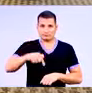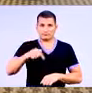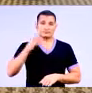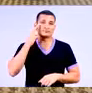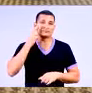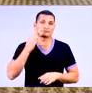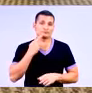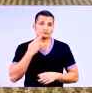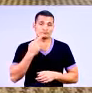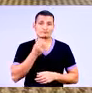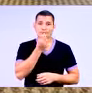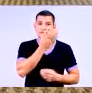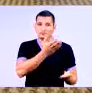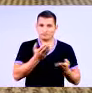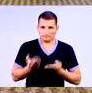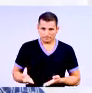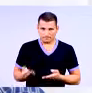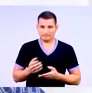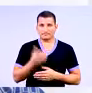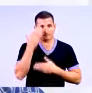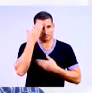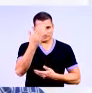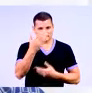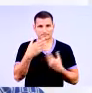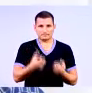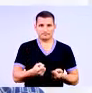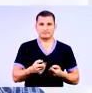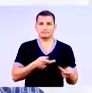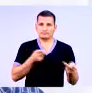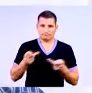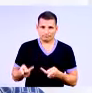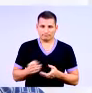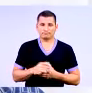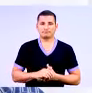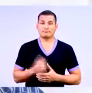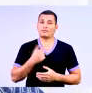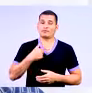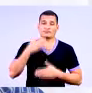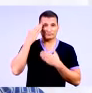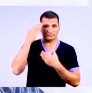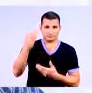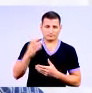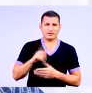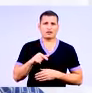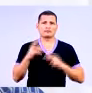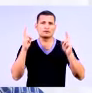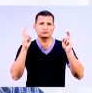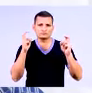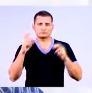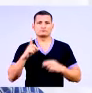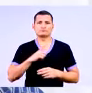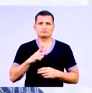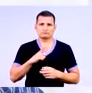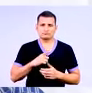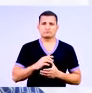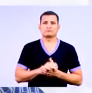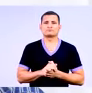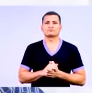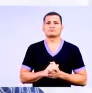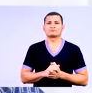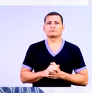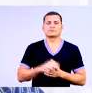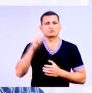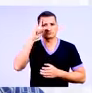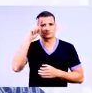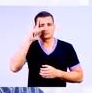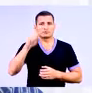Rondônia. Bem-vindo, Jean. Obrigado por ter aceito o convite. Eu que agradeço, Júnior. E é realmente um assunto que está muito em voga nesses dias, que é a